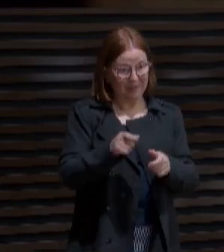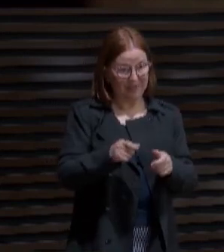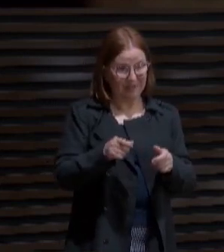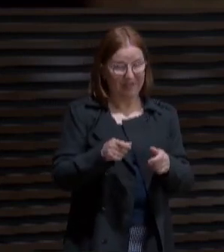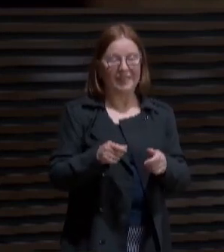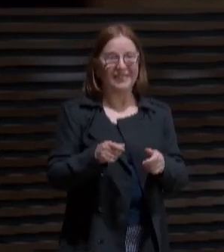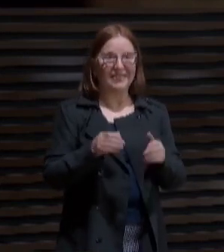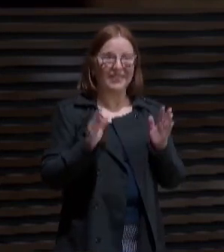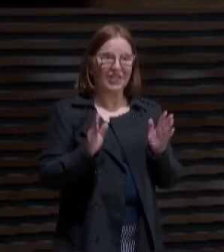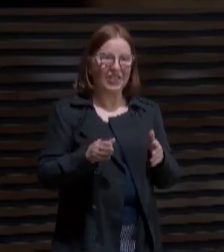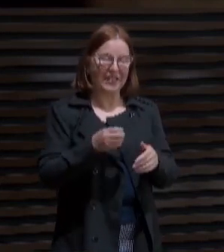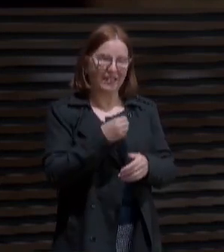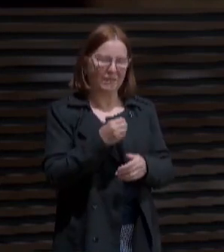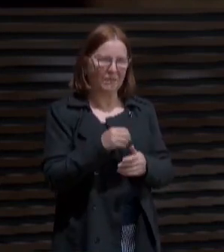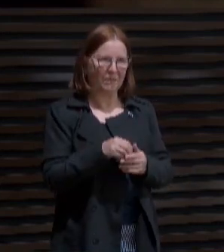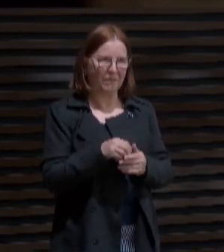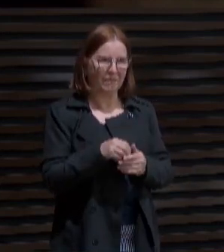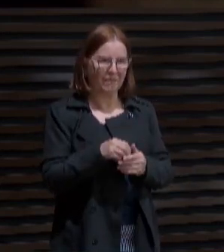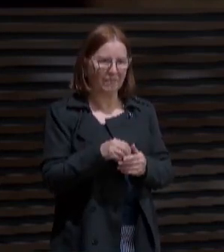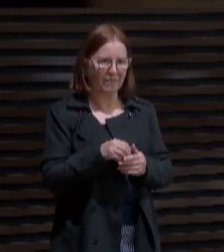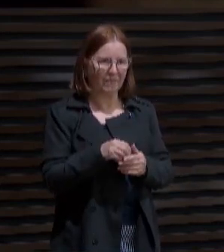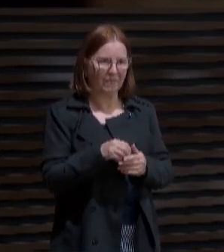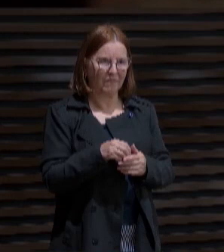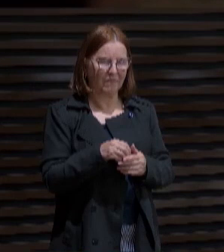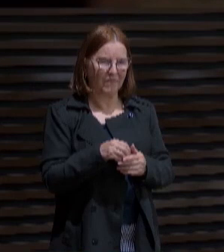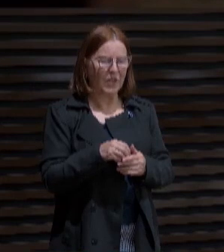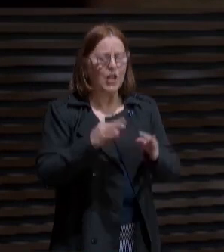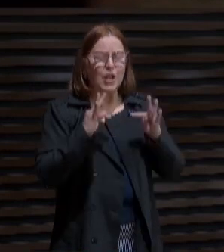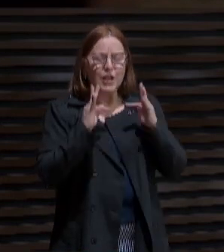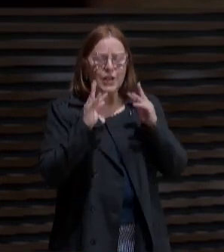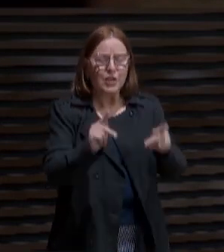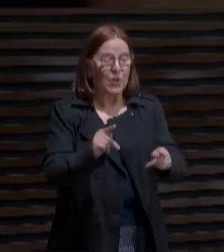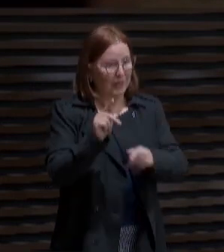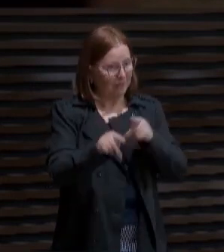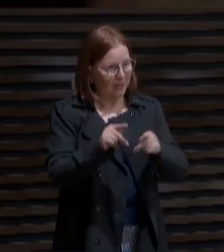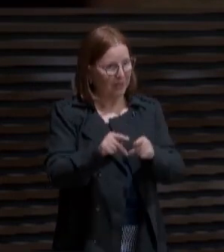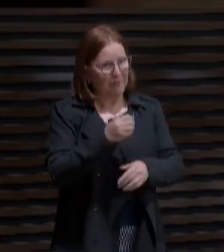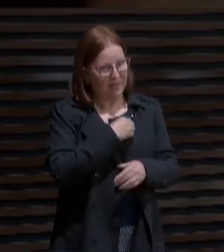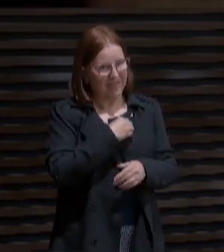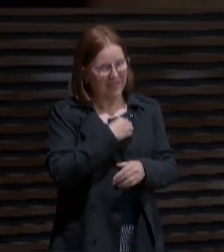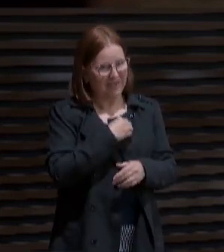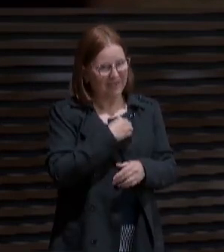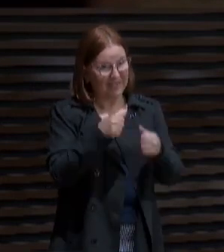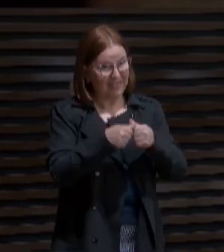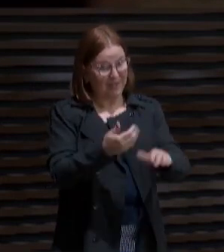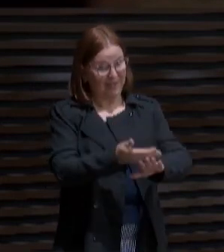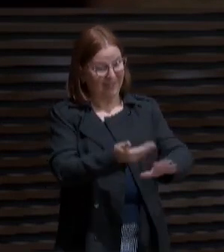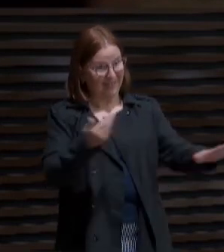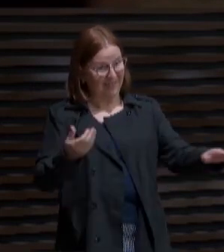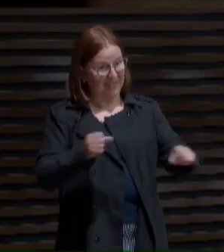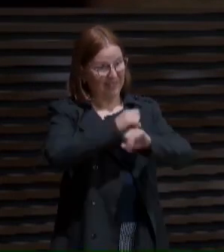peque, diz 1 Reis 8,46. Todos pecaram e destituídos estão da glória de Deus.